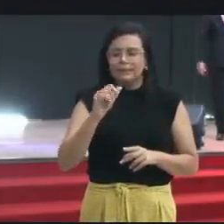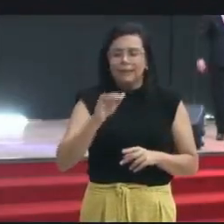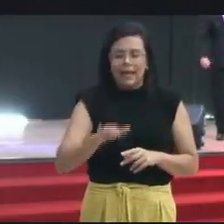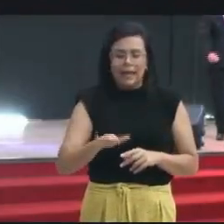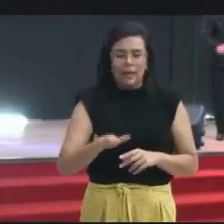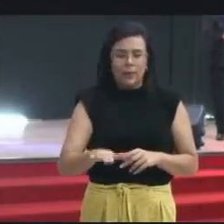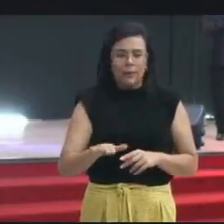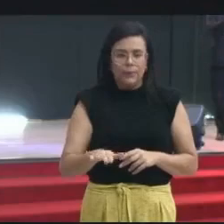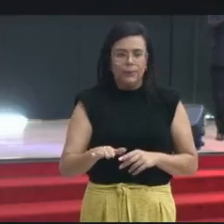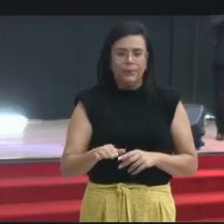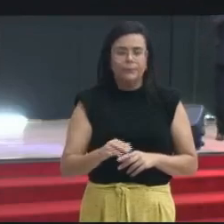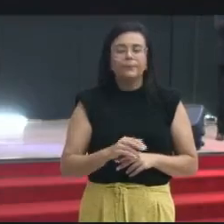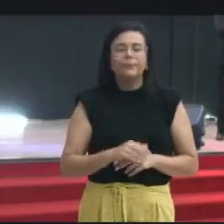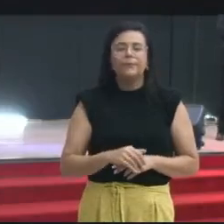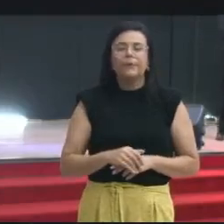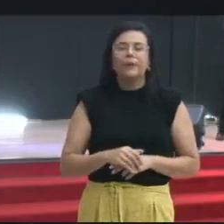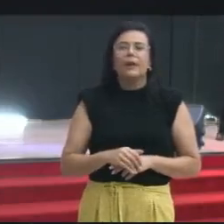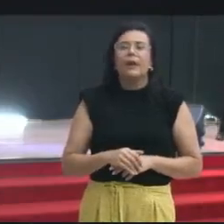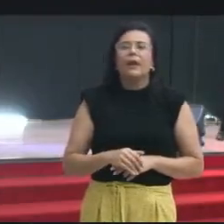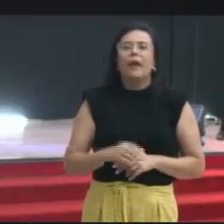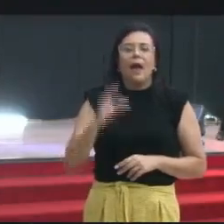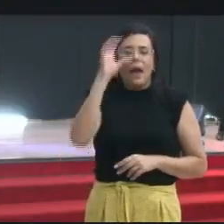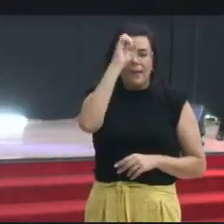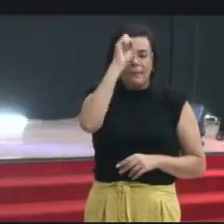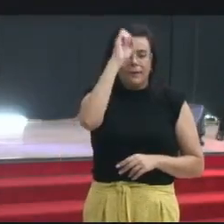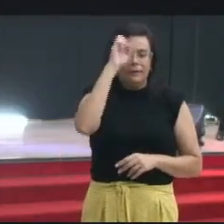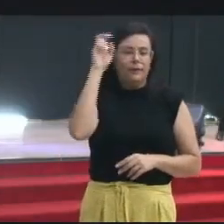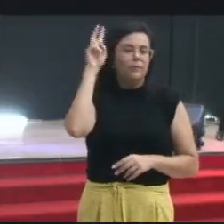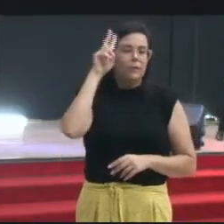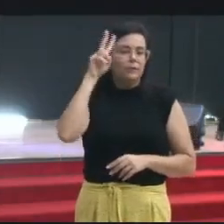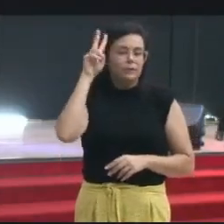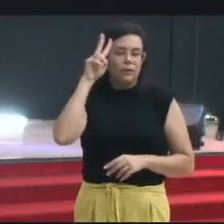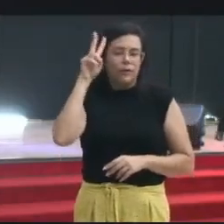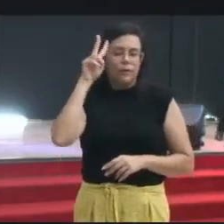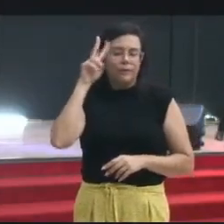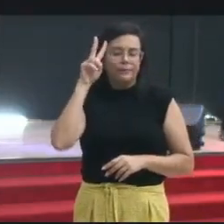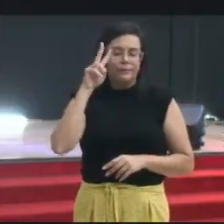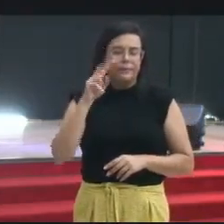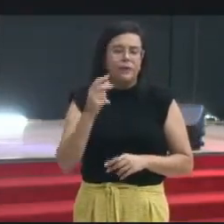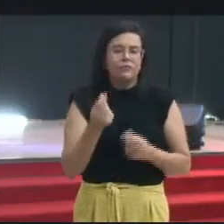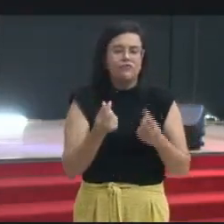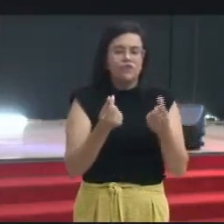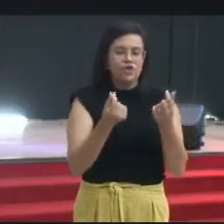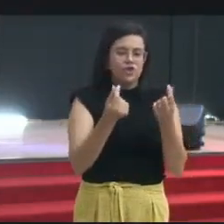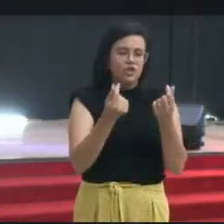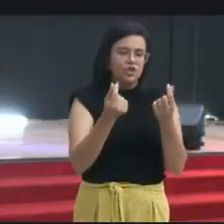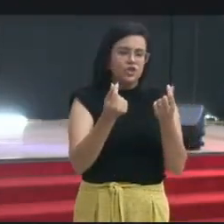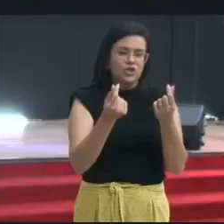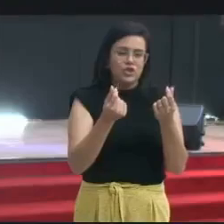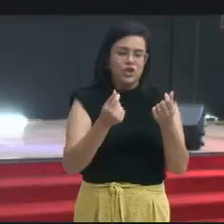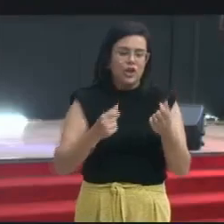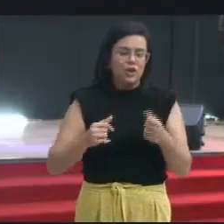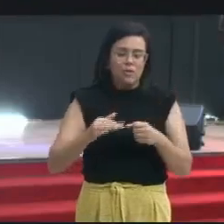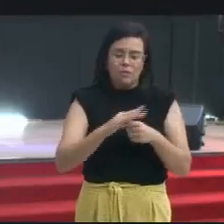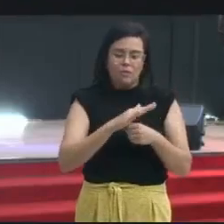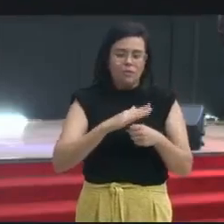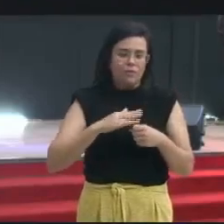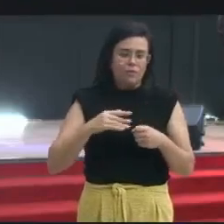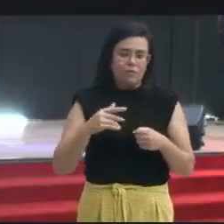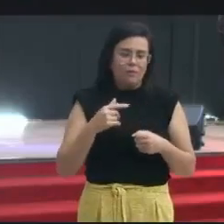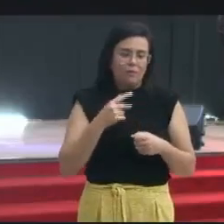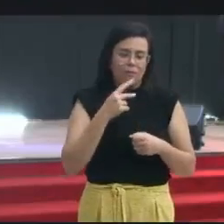estatura. Sabe o que nós aprendemos com a história de Zaqueu? Que o dinheiro não preenche o vazio do ser